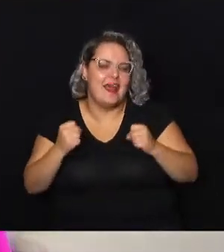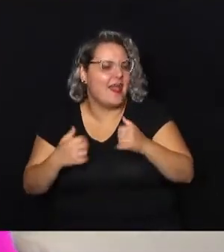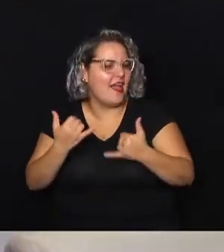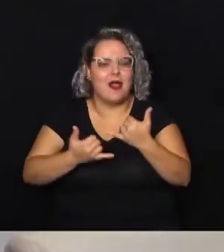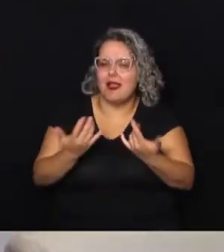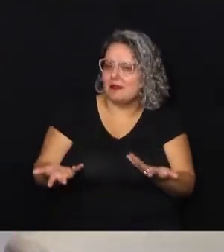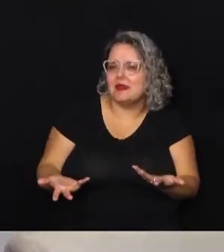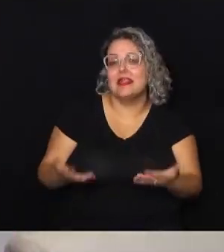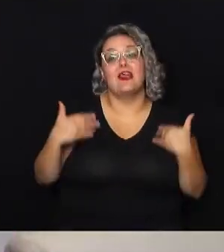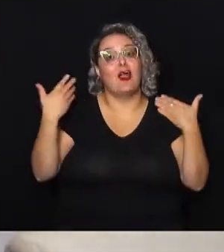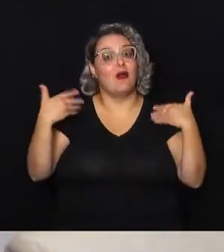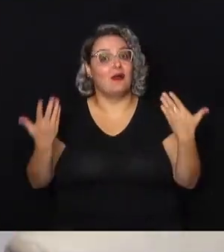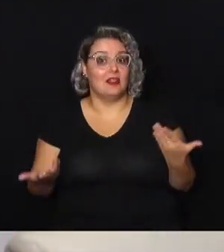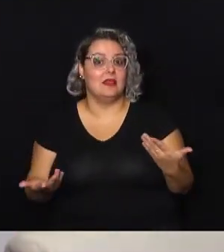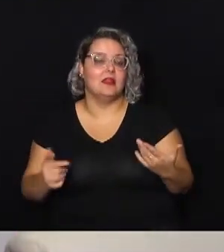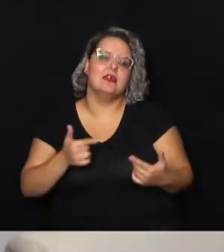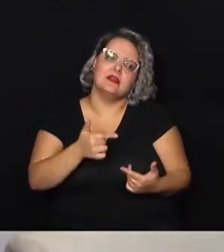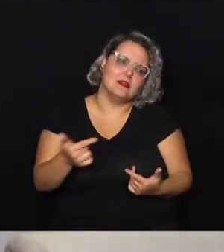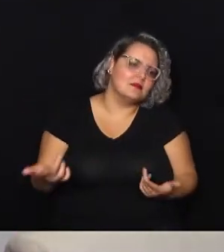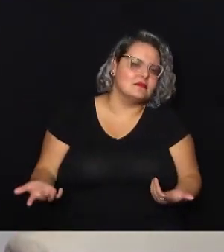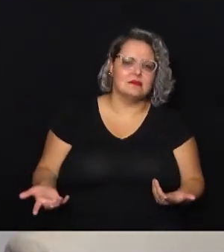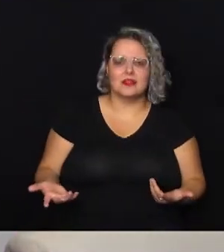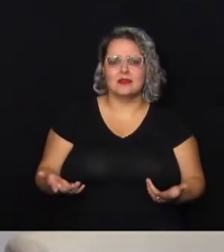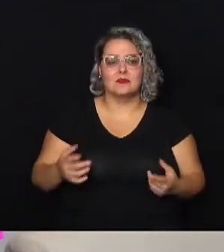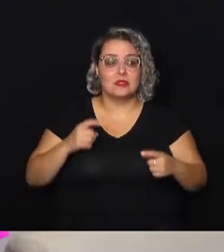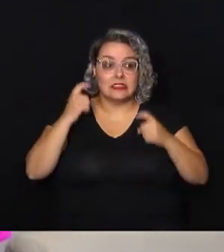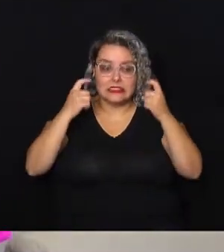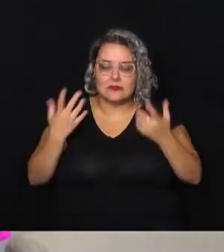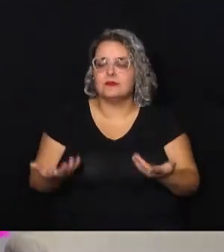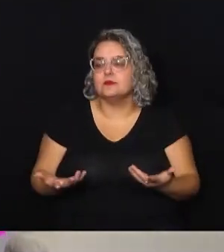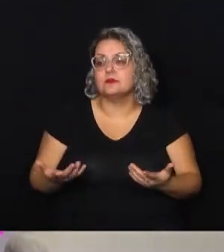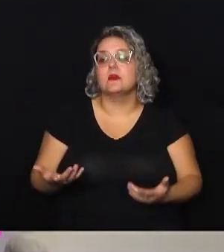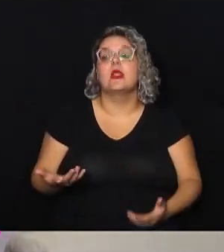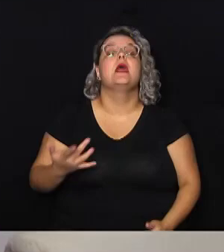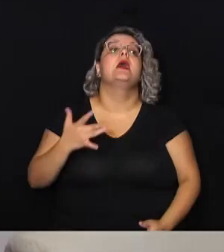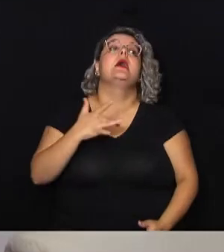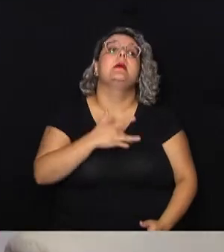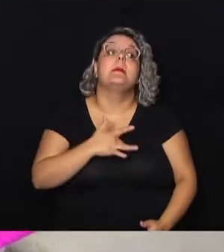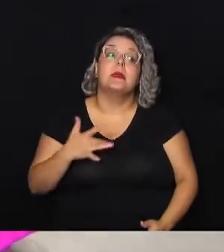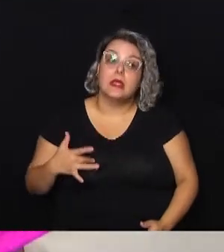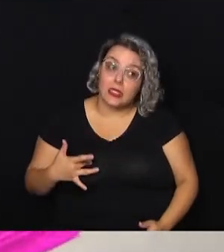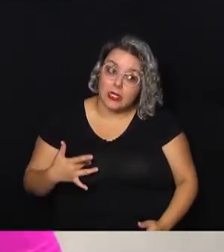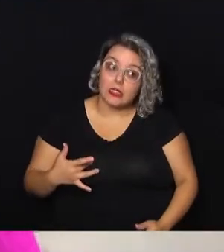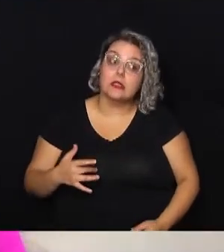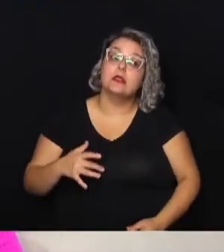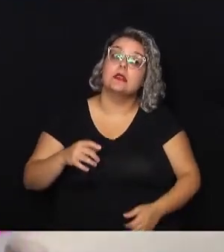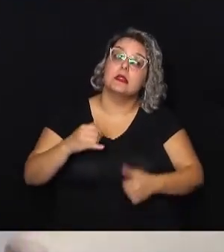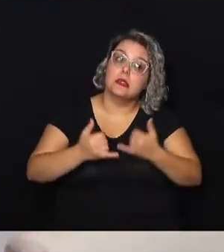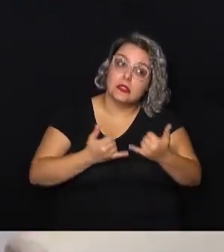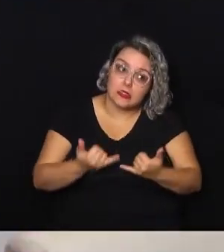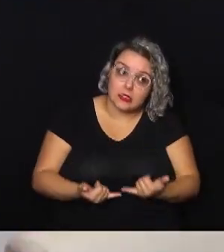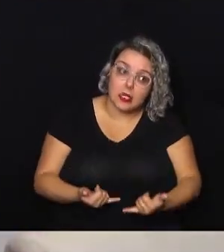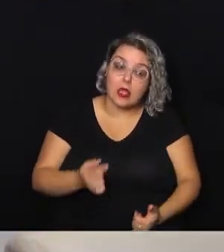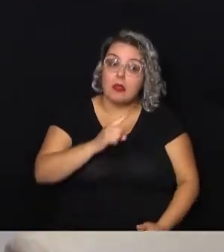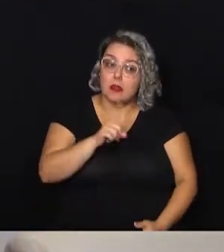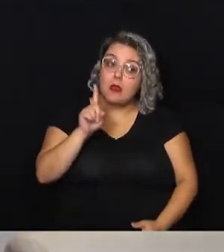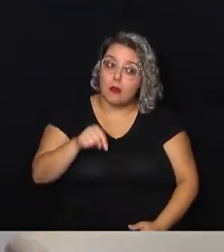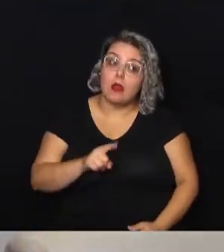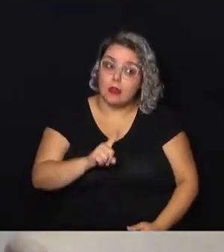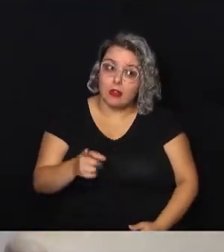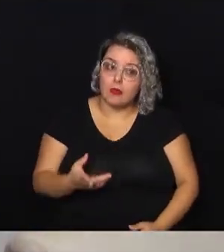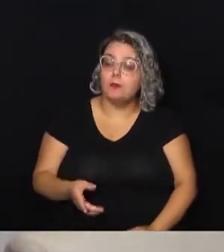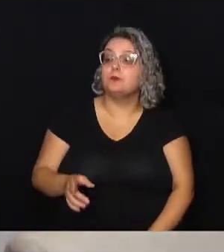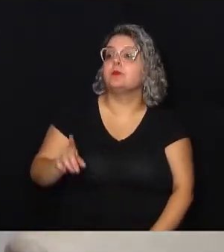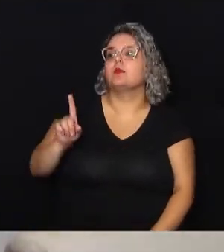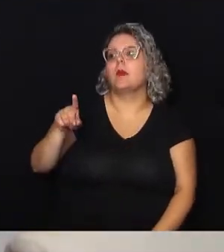brincar com alegria e protegidas, né? Brincadeira saudável, né? Não é não. Não é não, isso é muito importante. E a outra coisa,